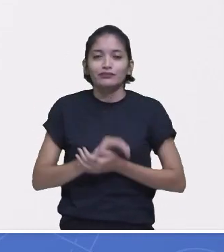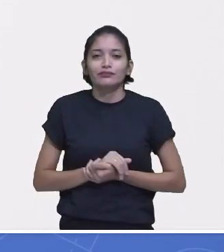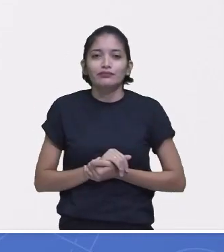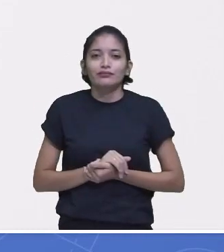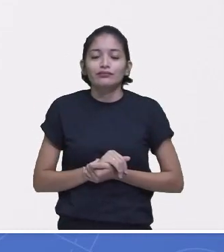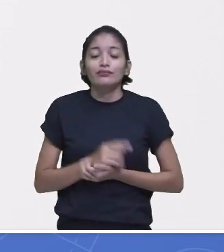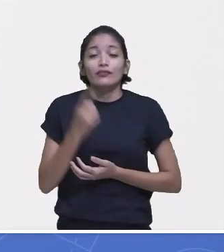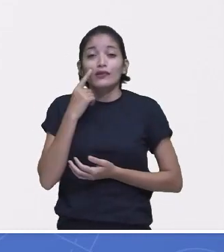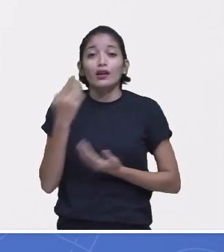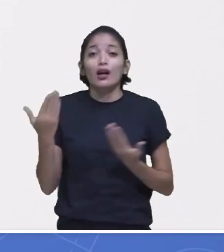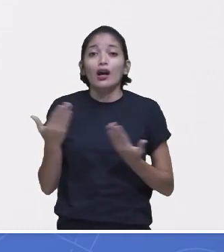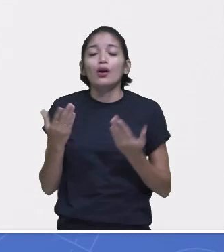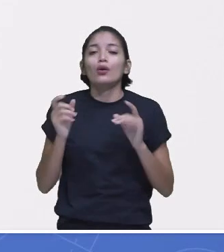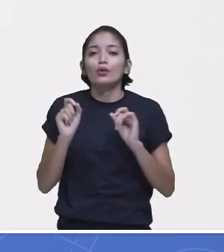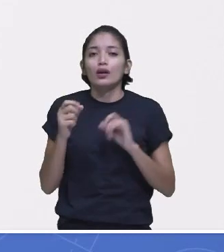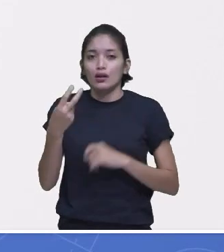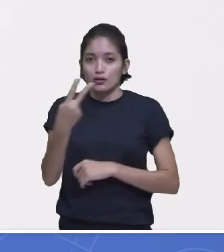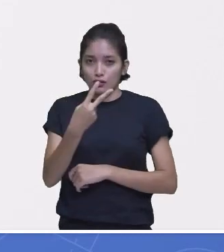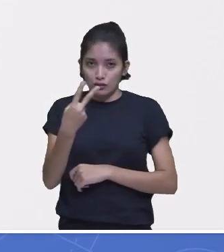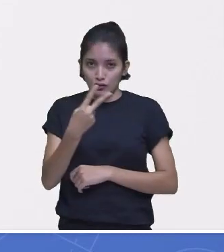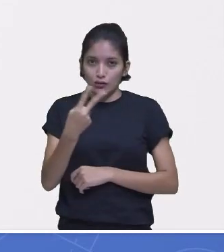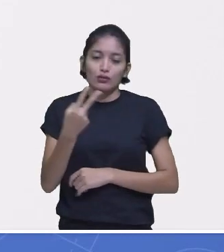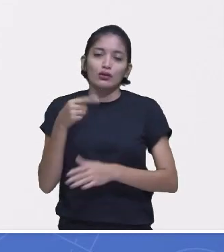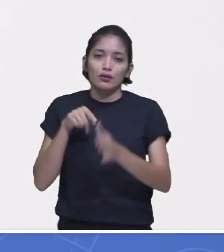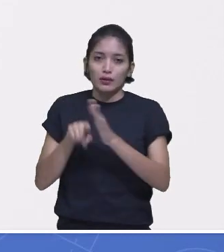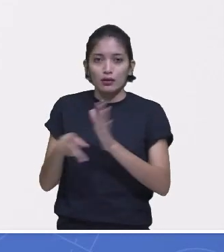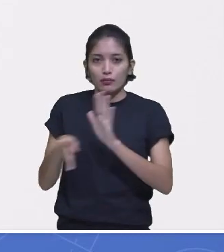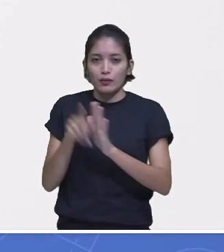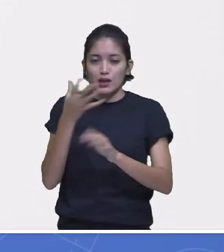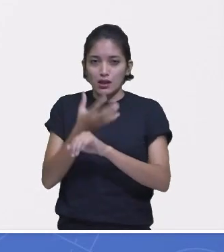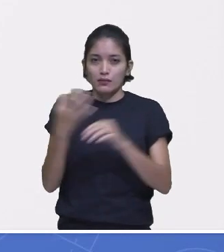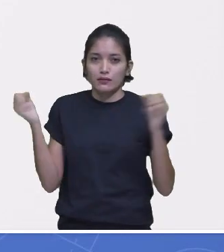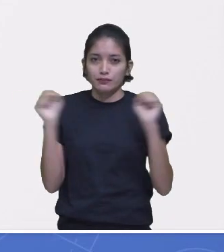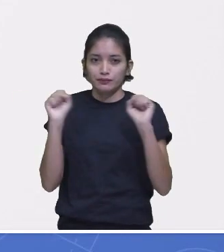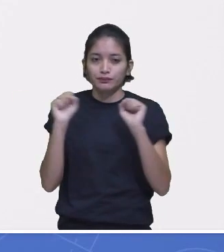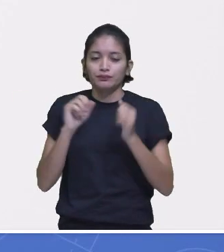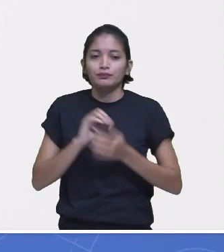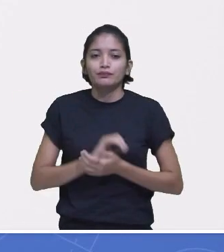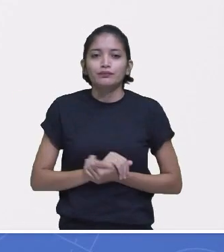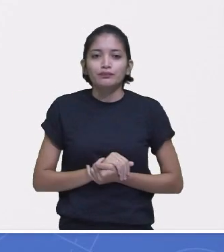vamos agora para a nossa questão 12, a segunda questão de educação física.